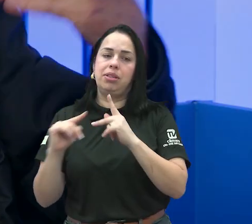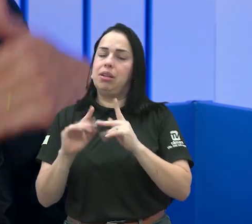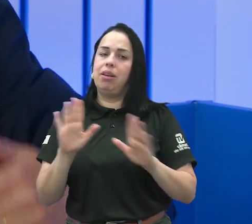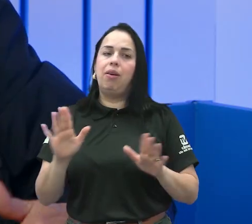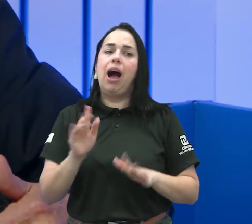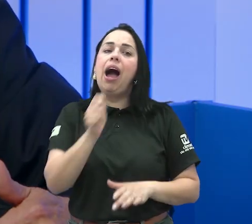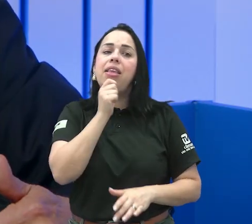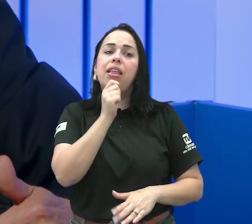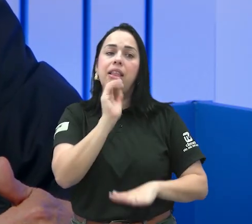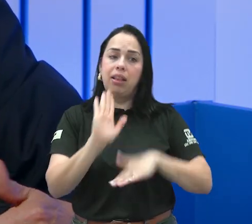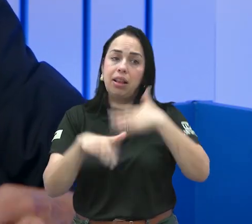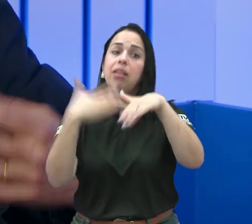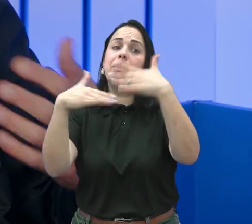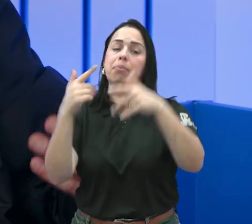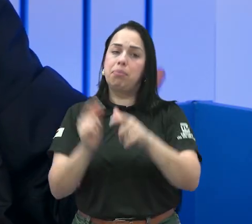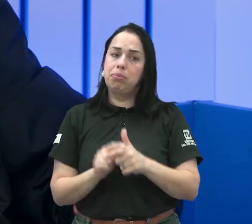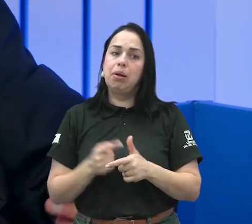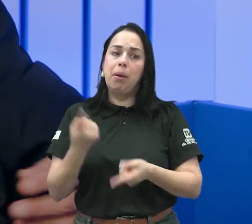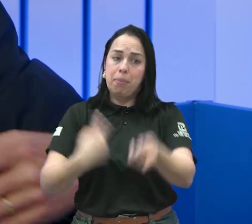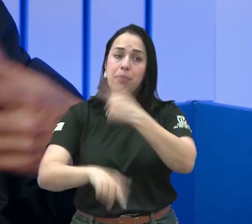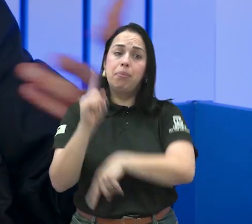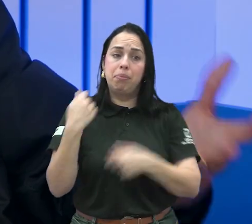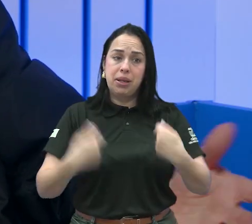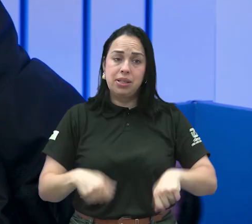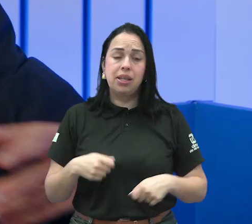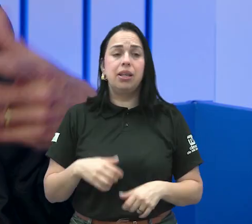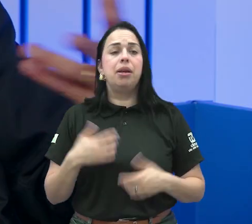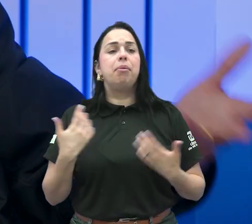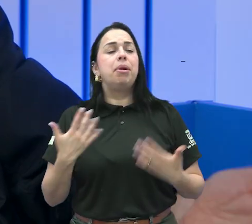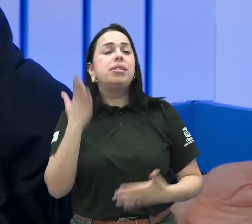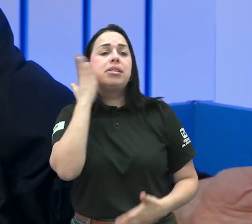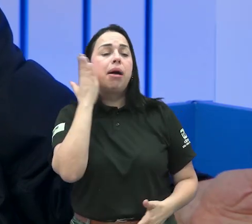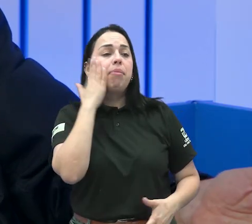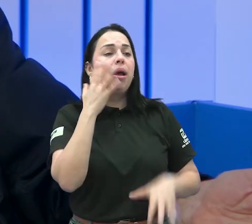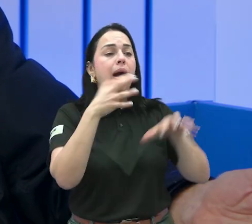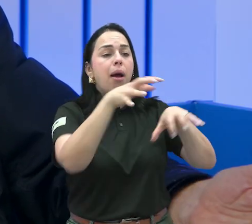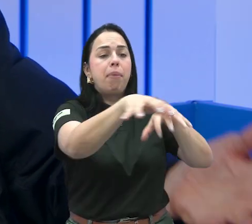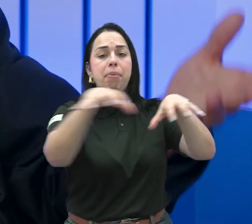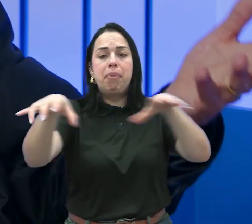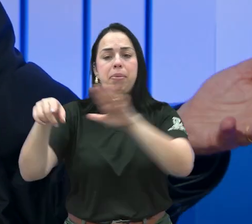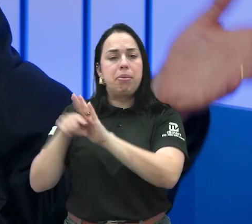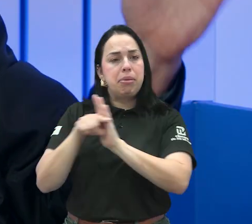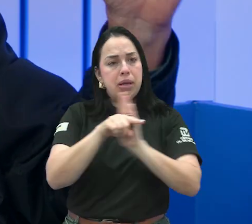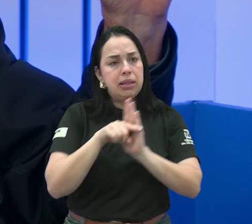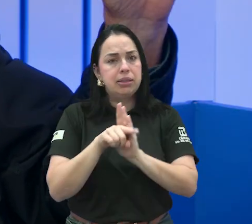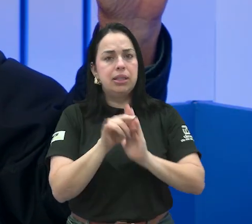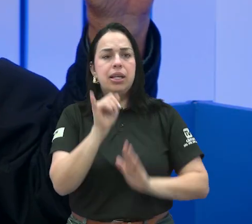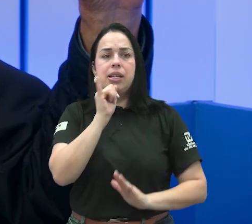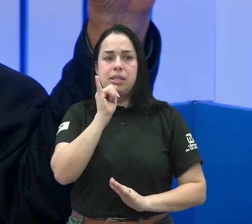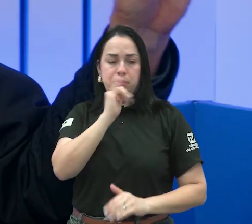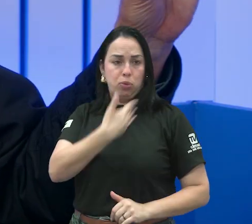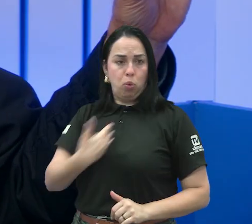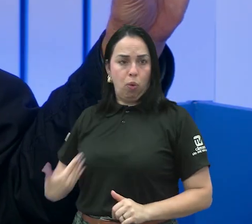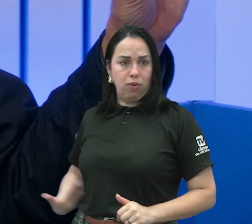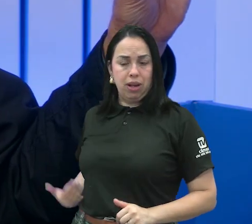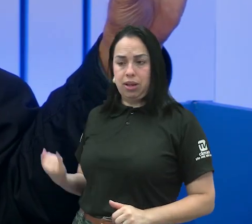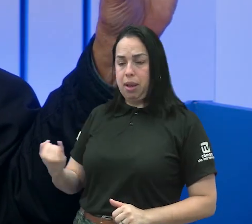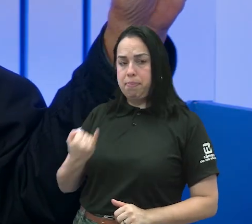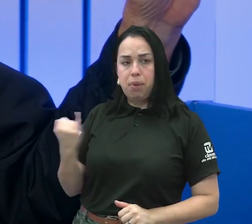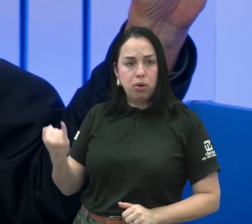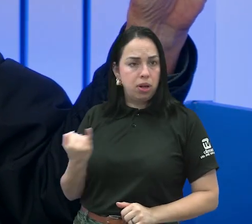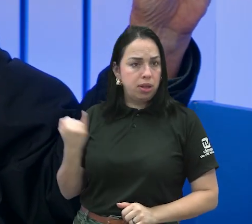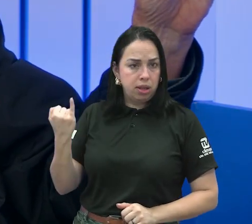vem as participações, as importantes participações de todos os setores da sociedade civil, né? Eu destaco a participação do setor público, que